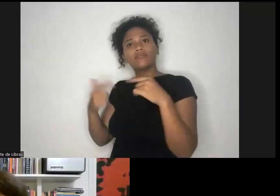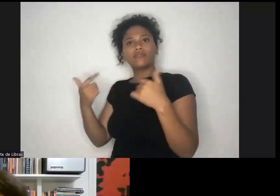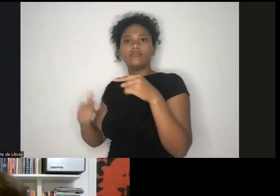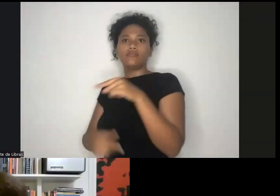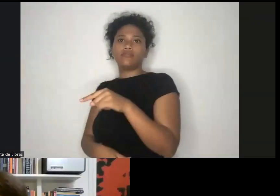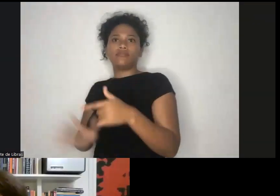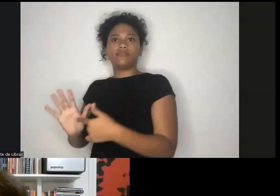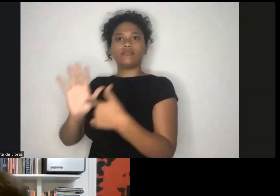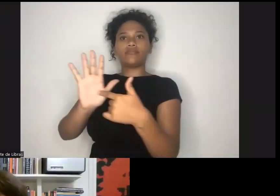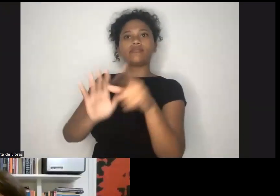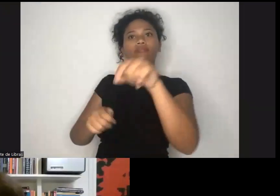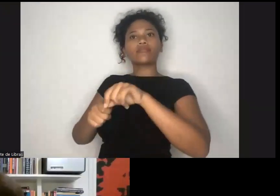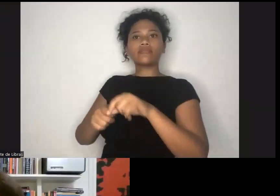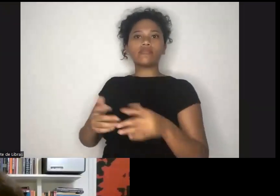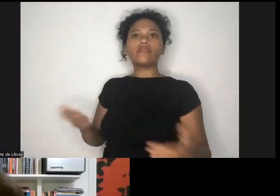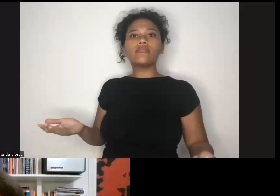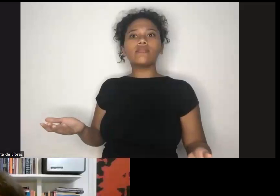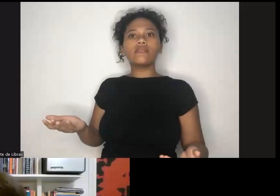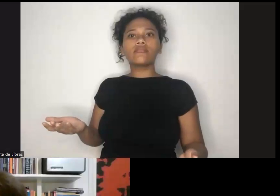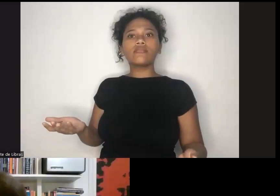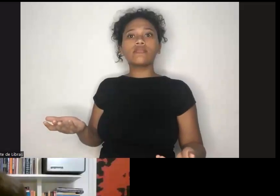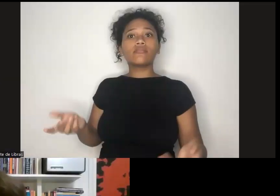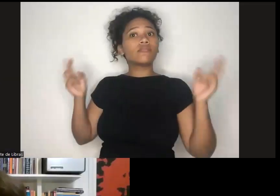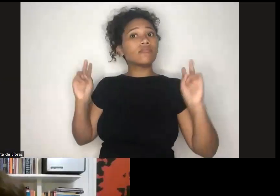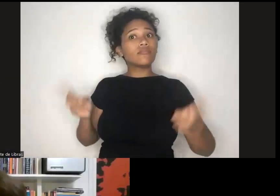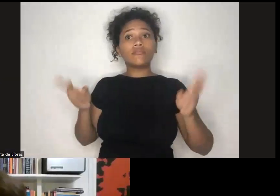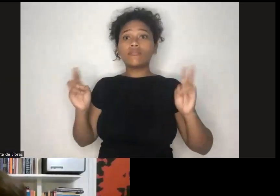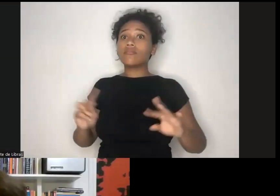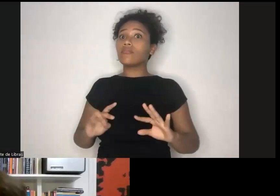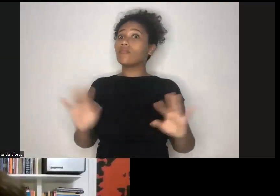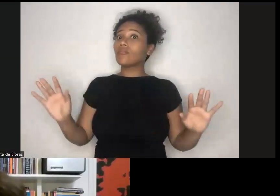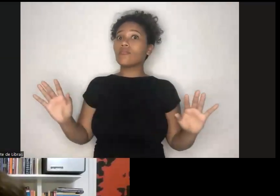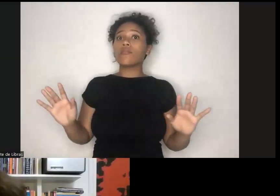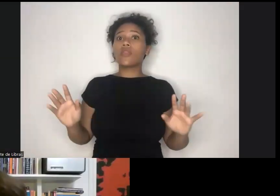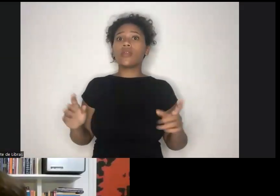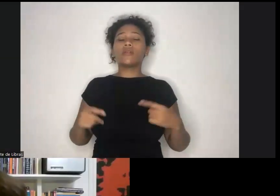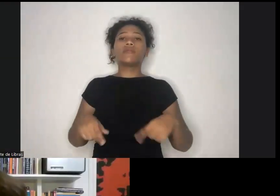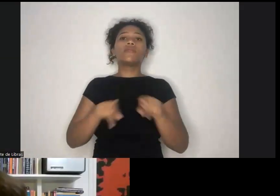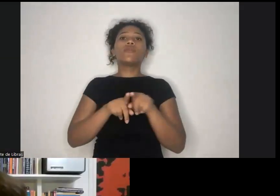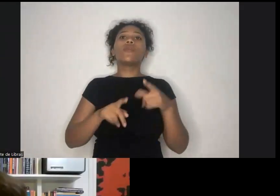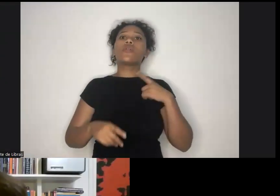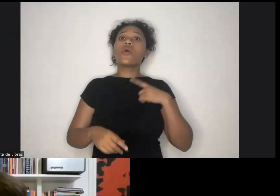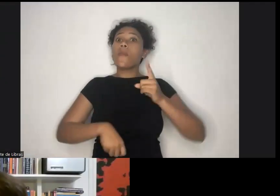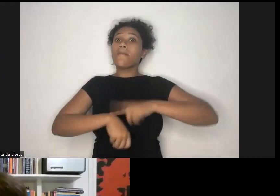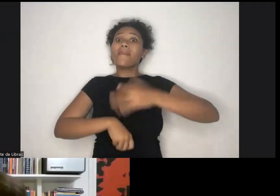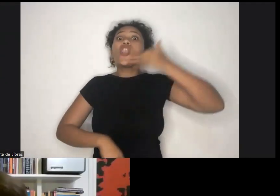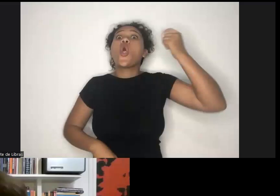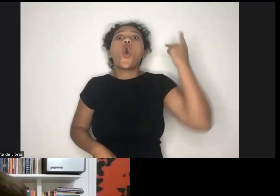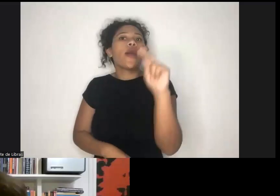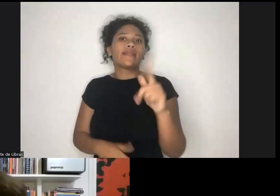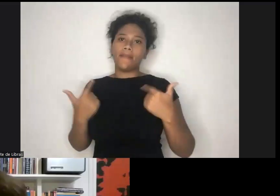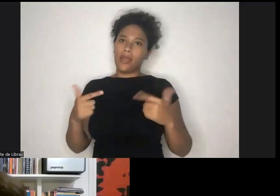mostrar que você fez é sempre o seu trabalho atual tem que ser o seu melhor trabalho porque